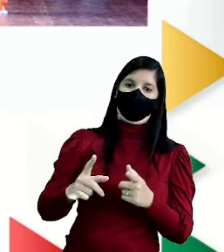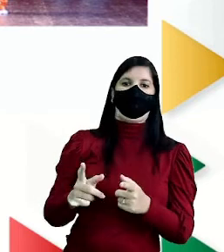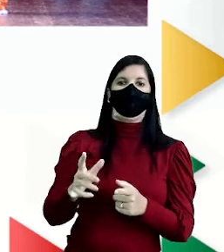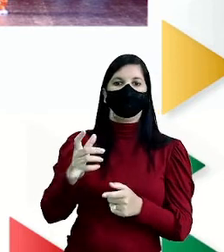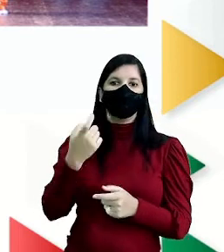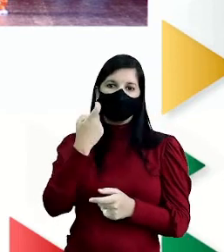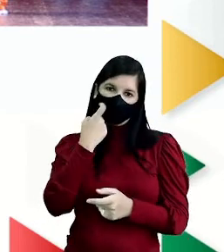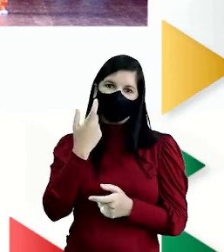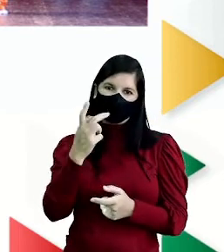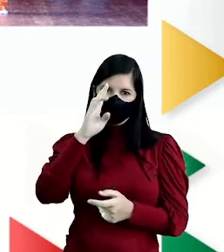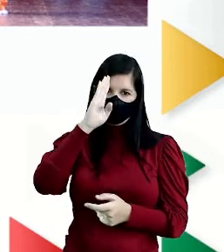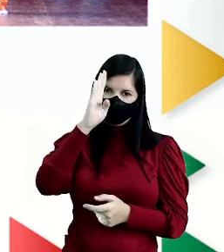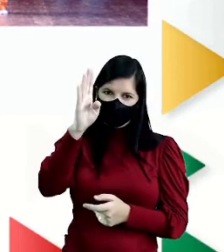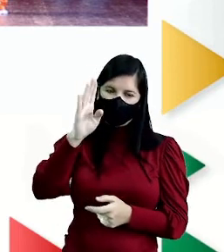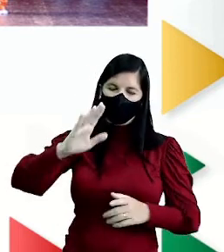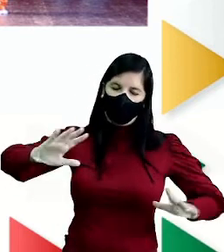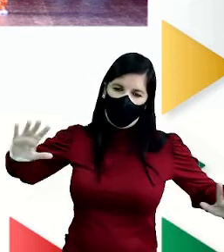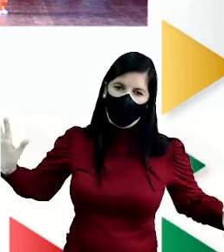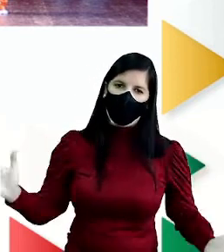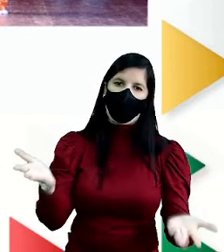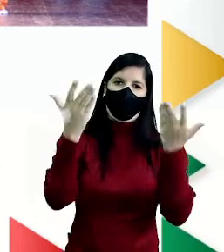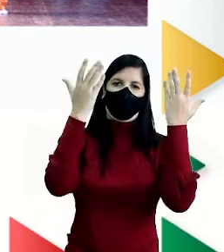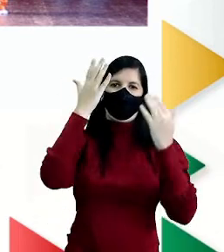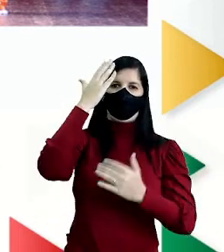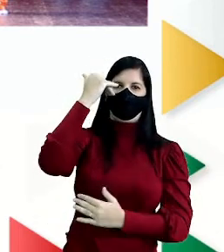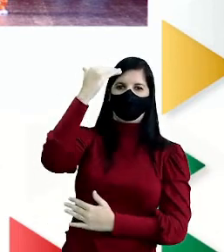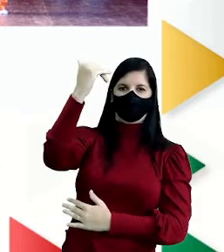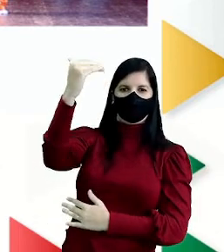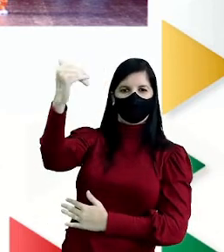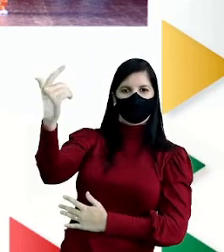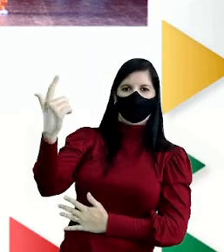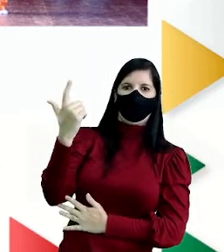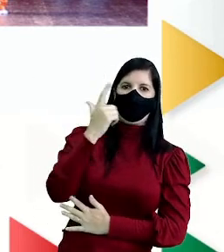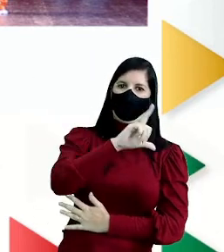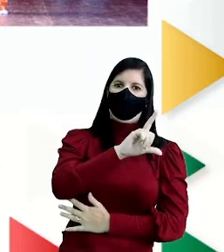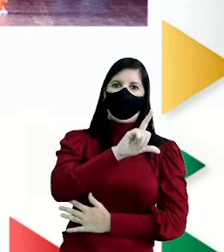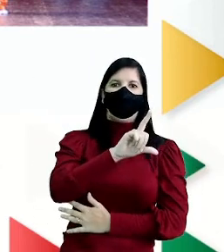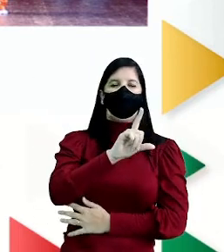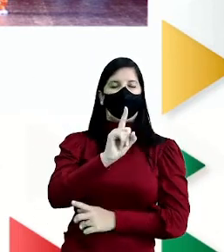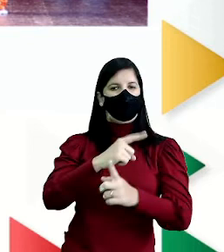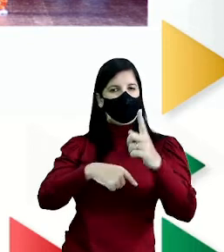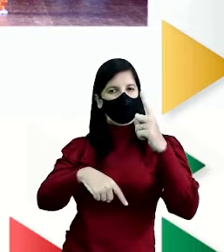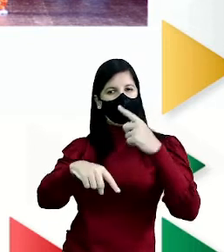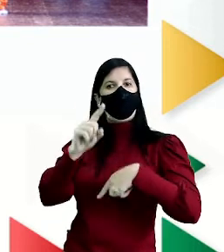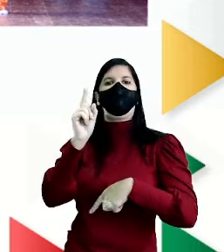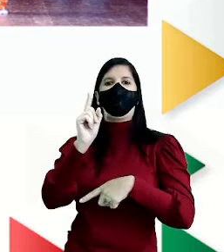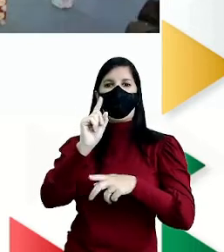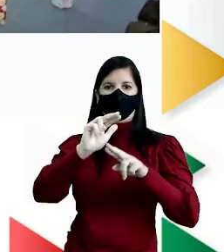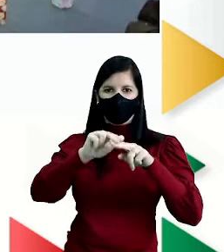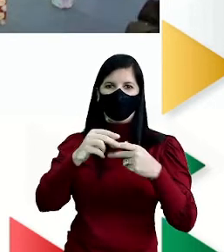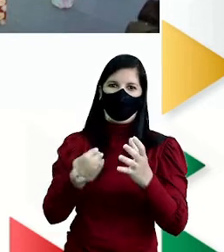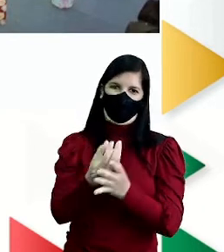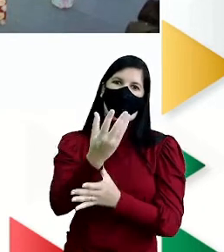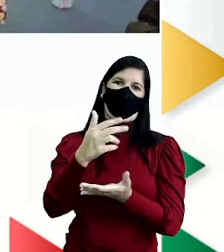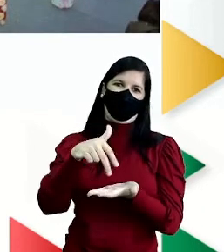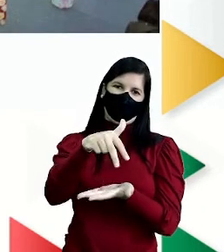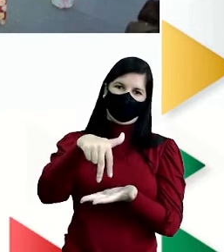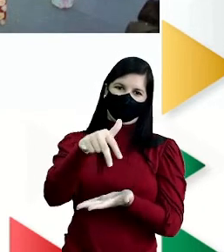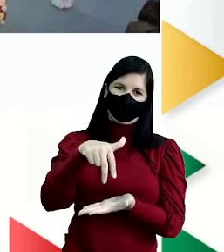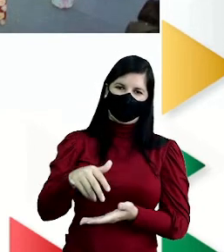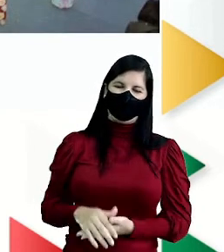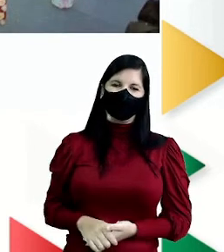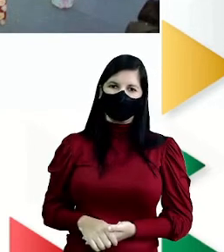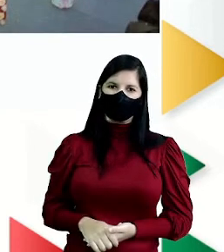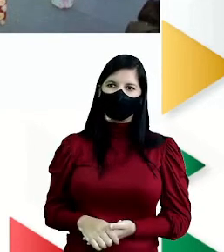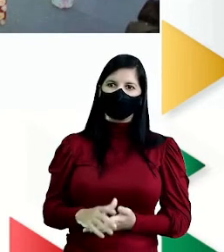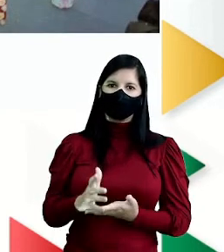porque comemorar o sucesso, o êxito na pesca, então, danças se originaram daí, né. Aí, por